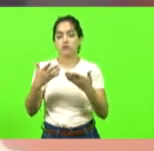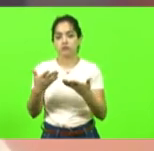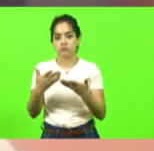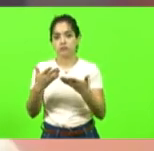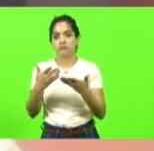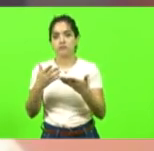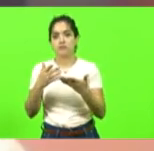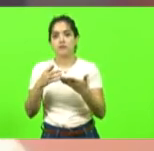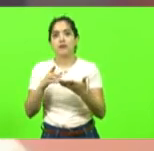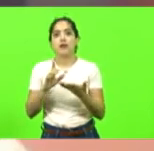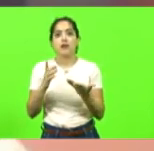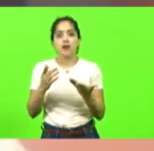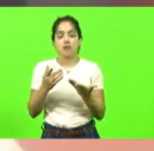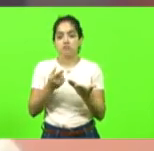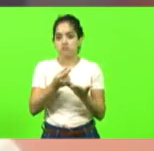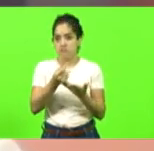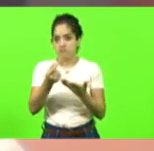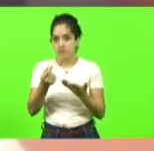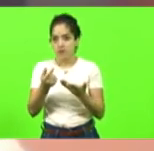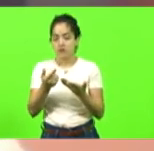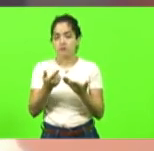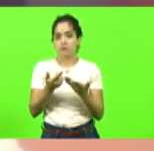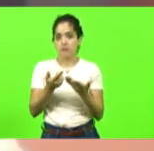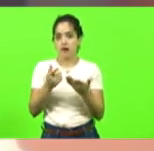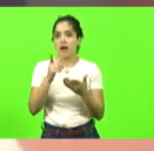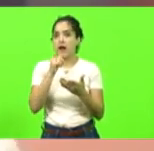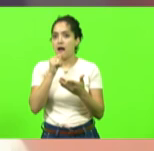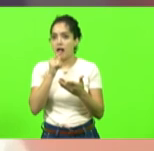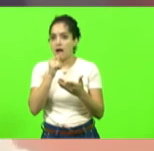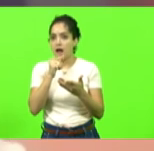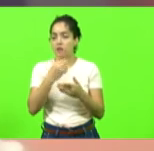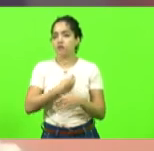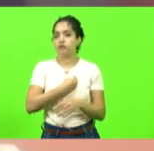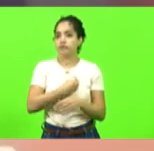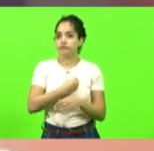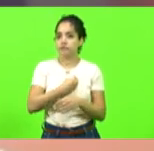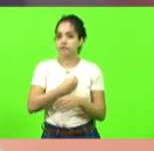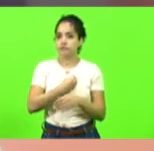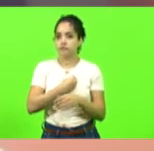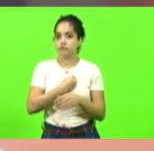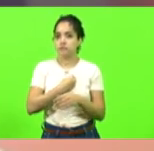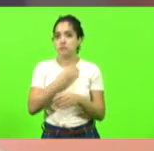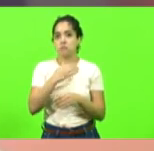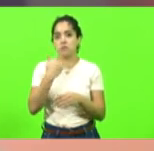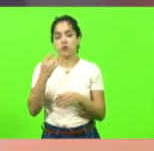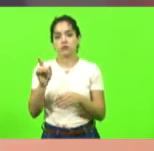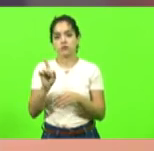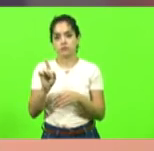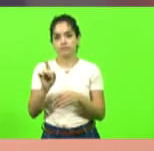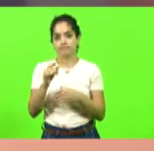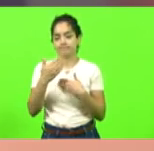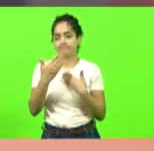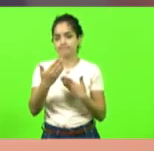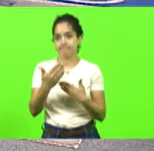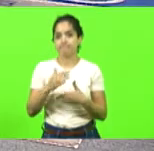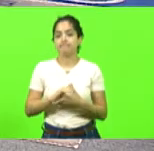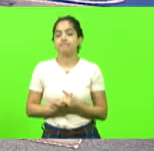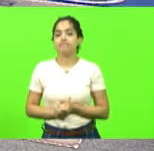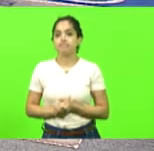energia não são mercadoria. Águas para a vida e não para a morte. Um grande beijo. Muito obrigada.